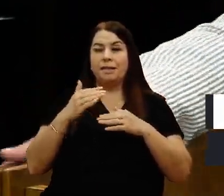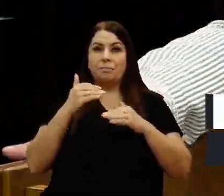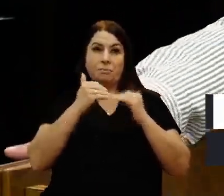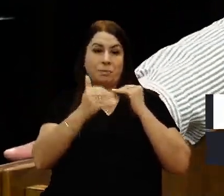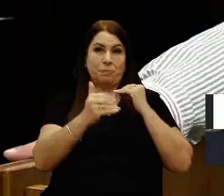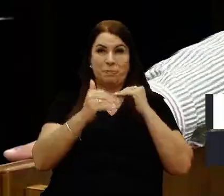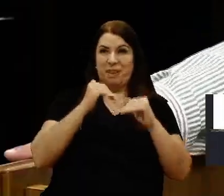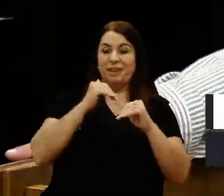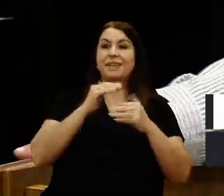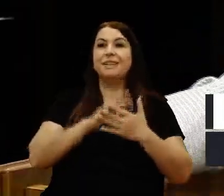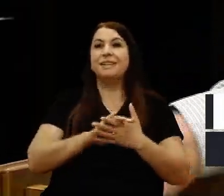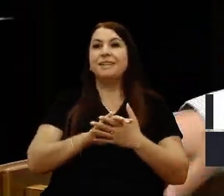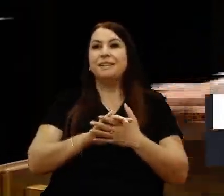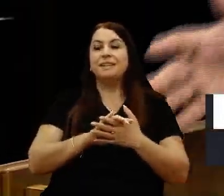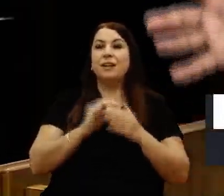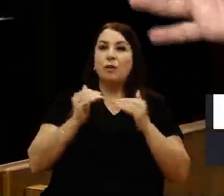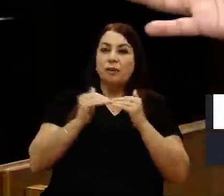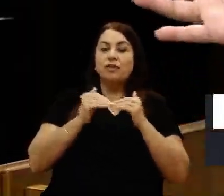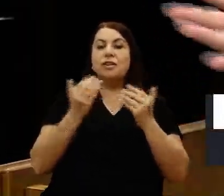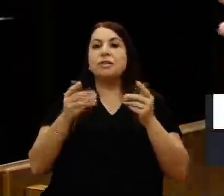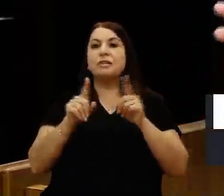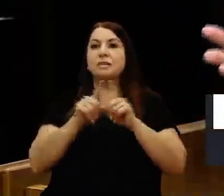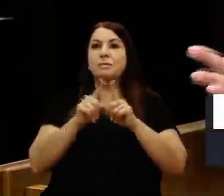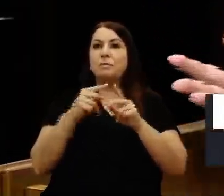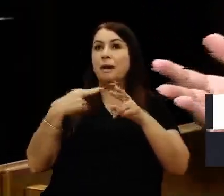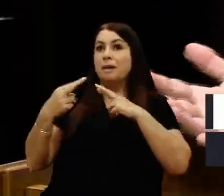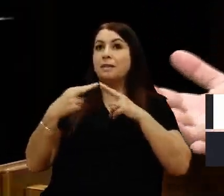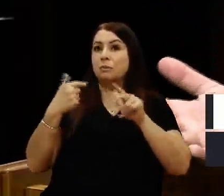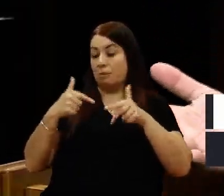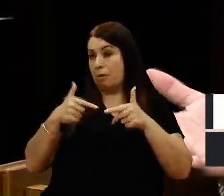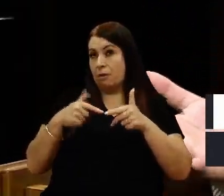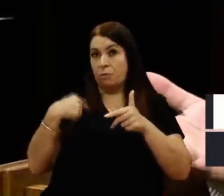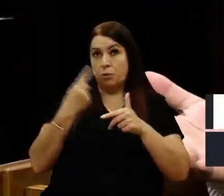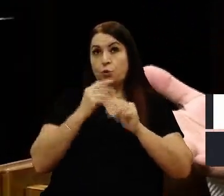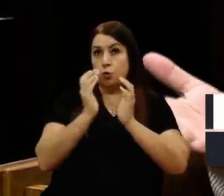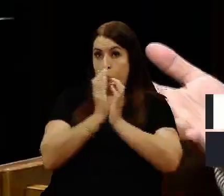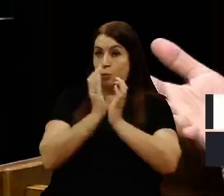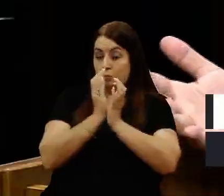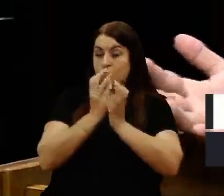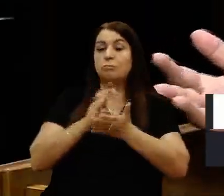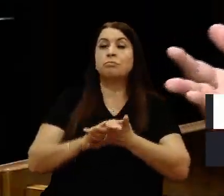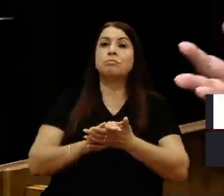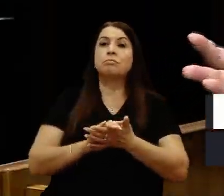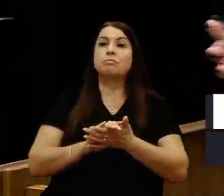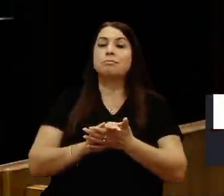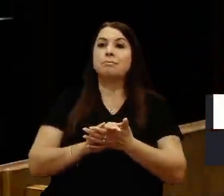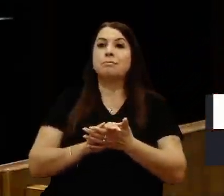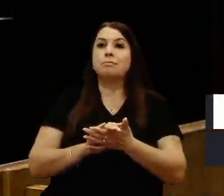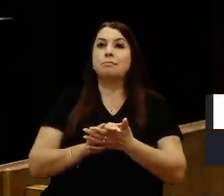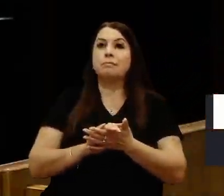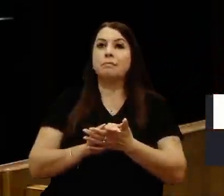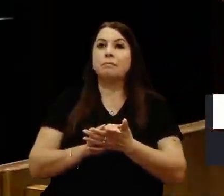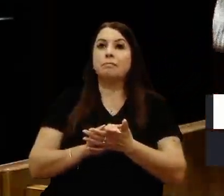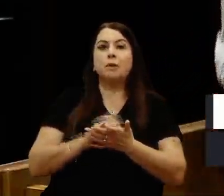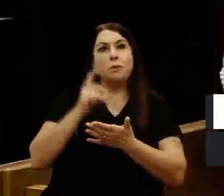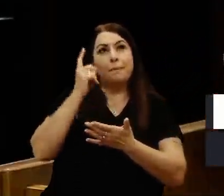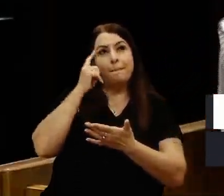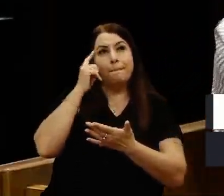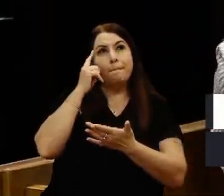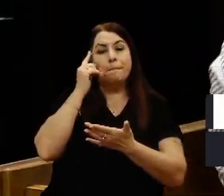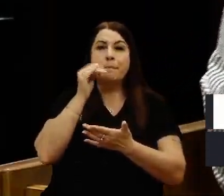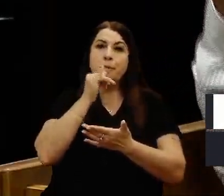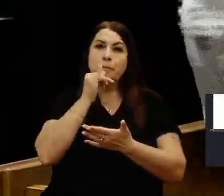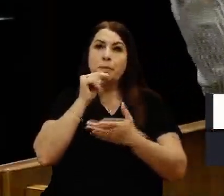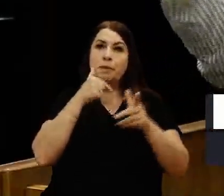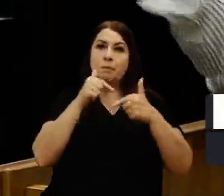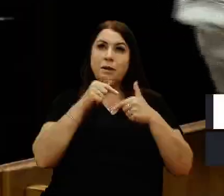convergência e uma relação de trabalho, que somos colegas, mas eu não posso, quando eu penso, por exemplo, no